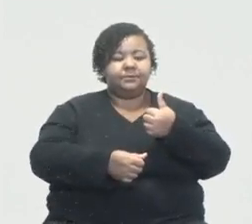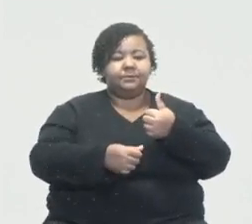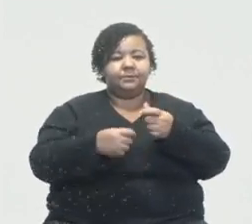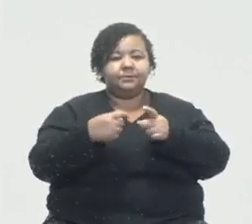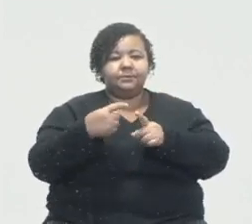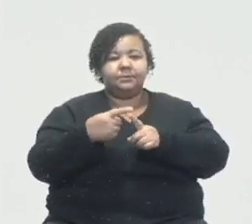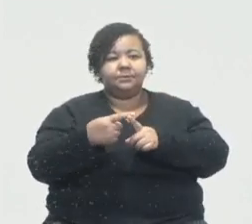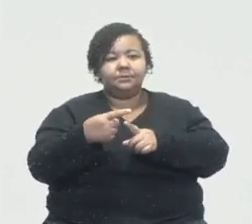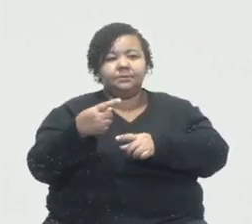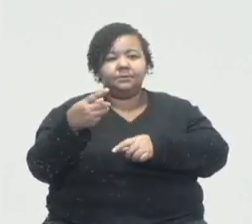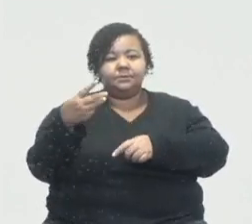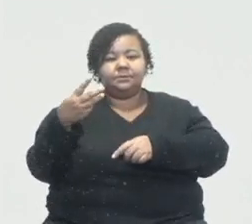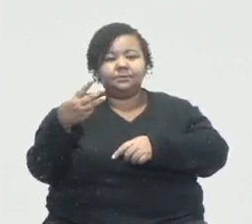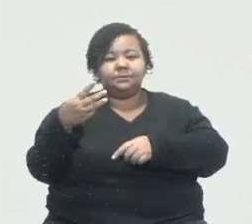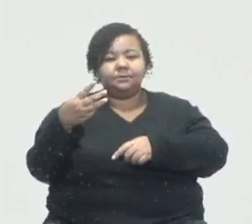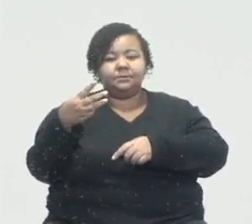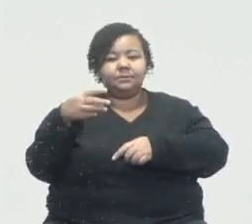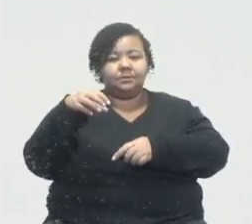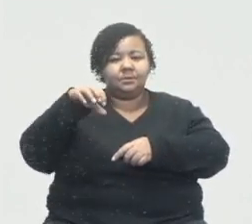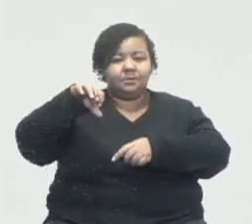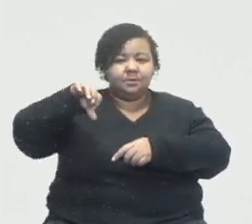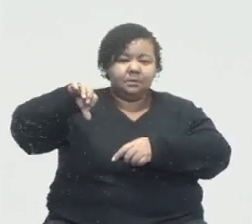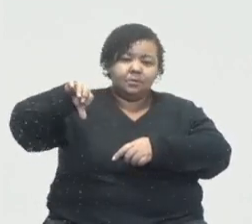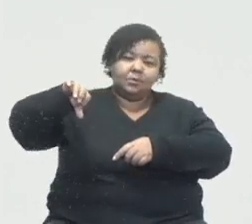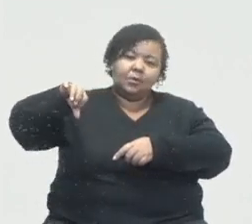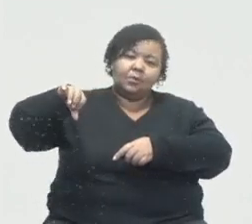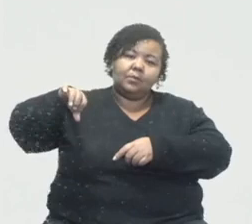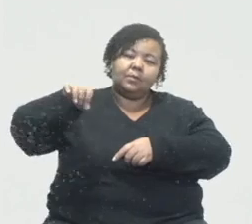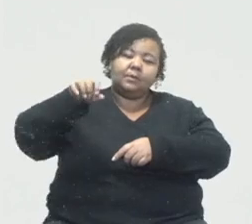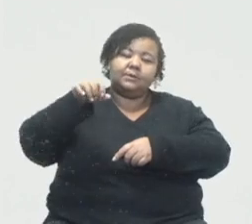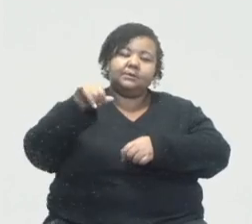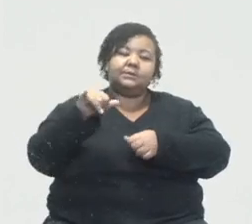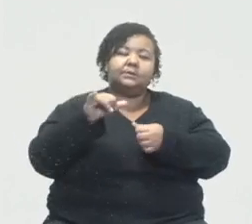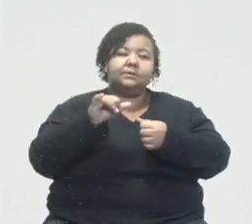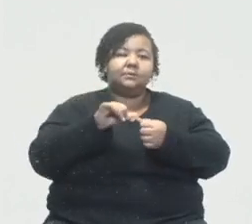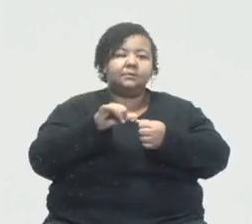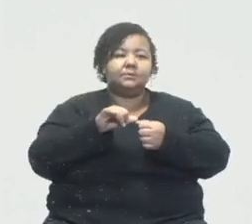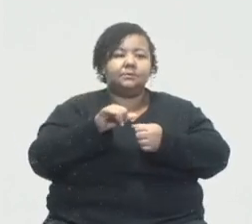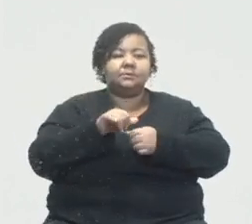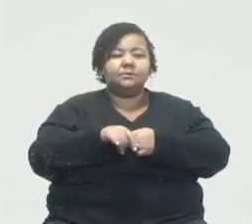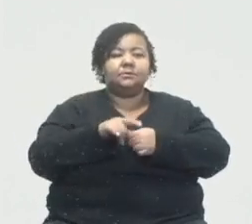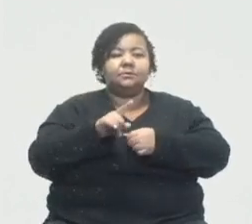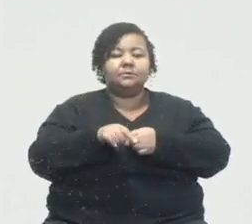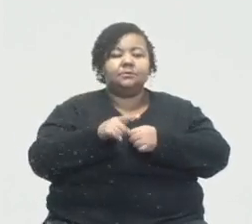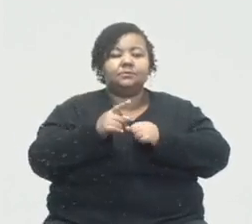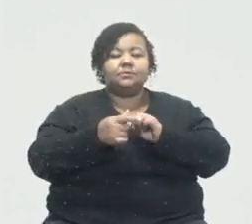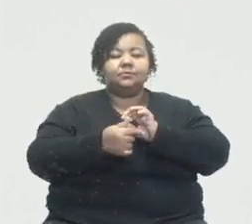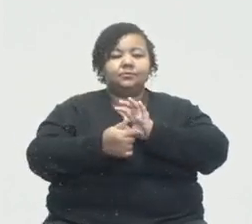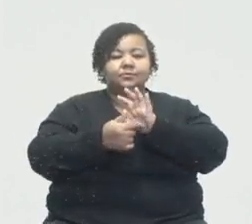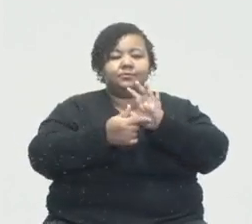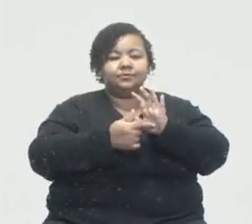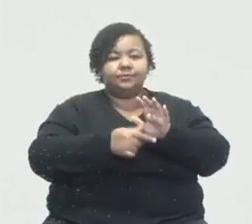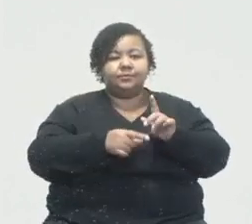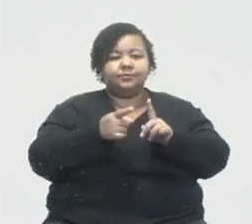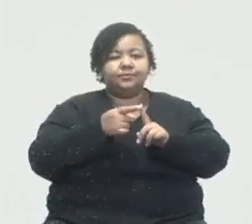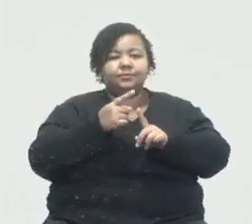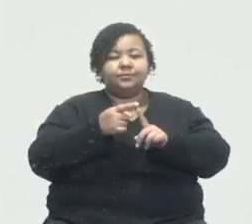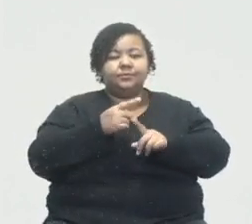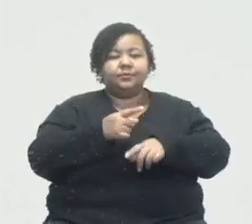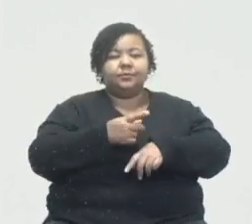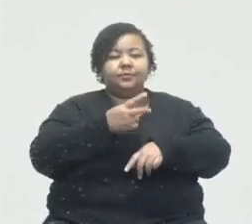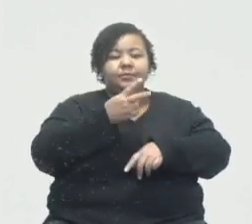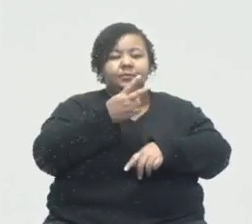3, 9. E se fôssemos fazer como foi apresentado ali primeiro?